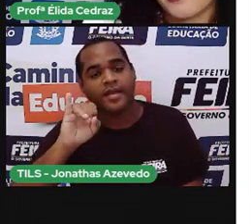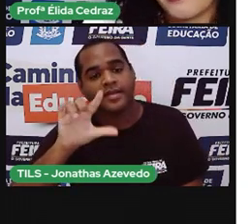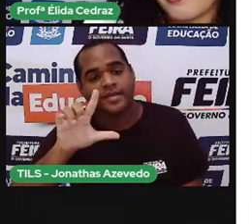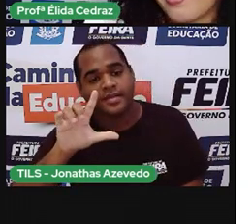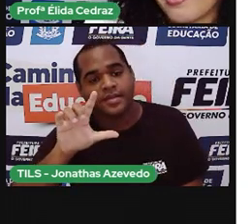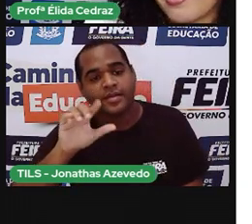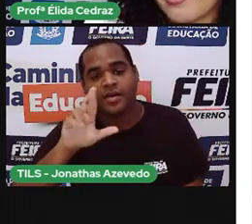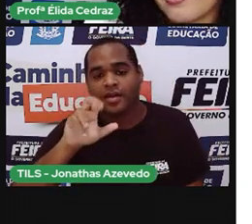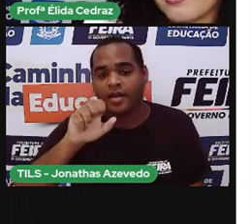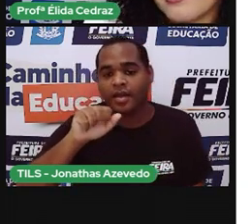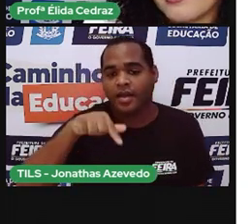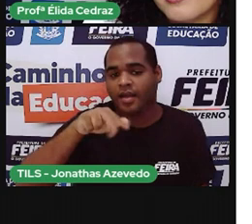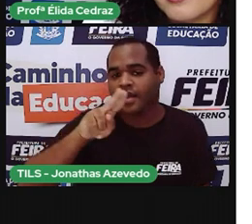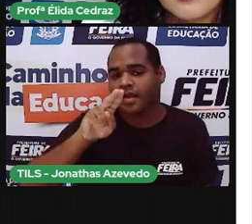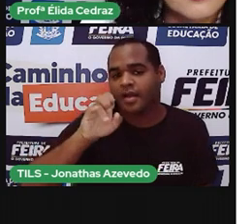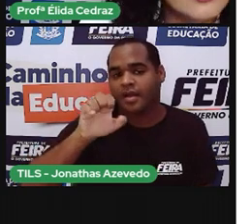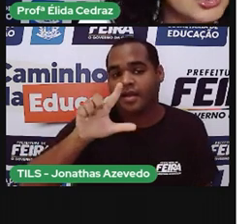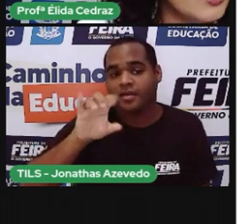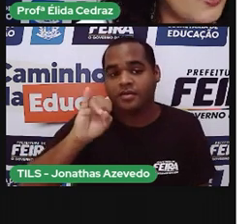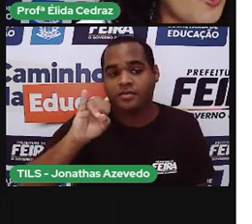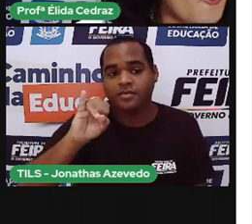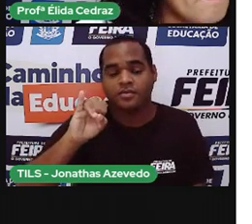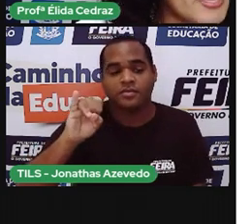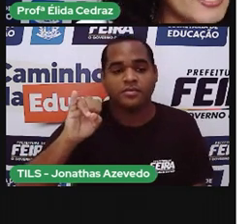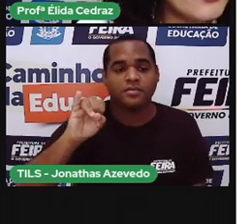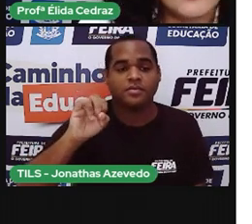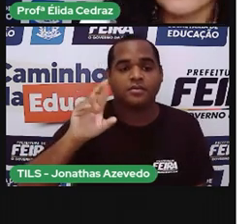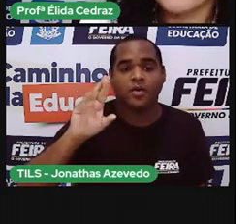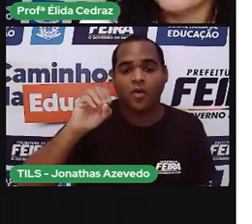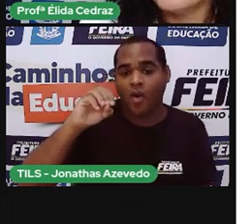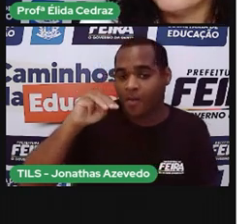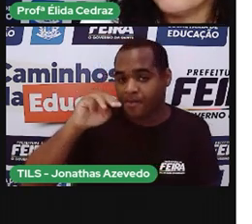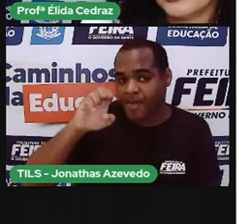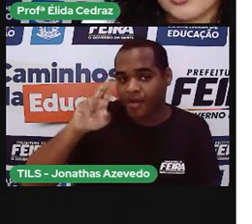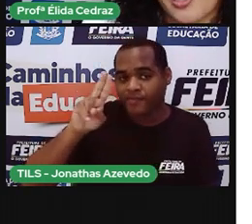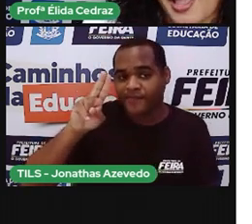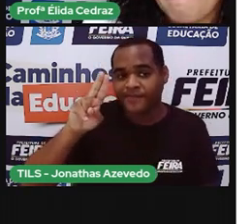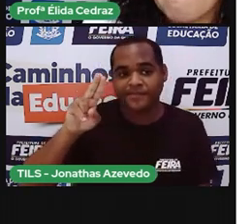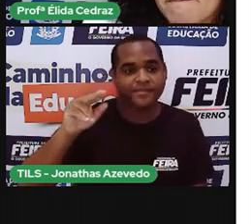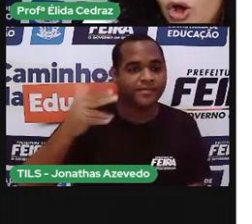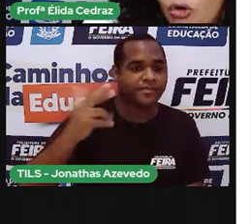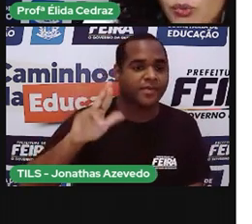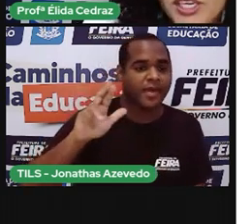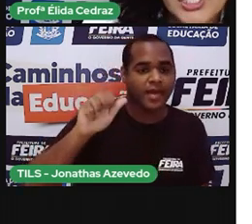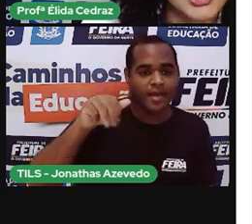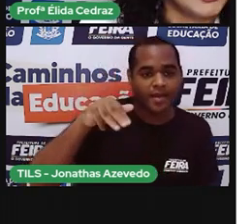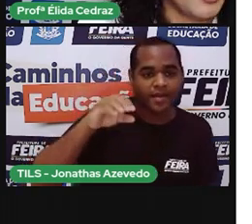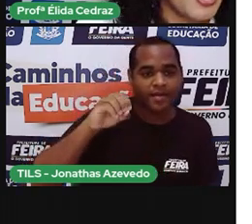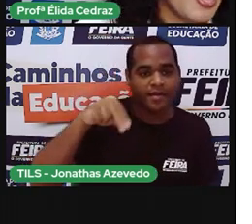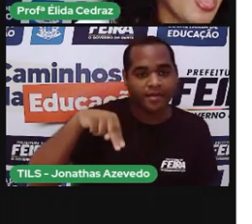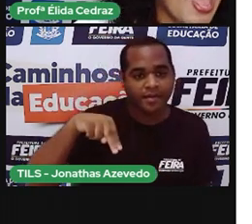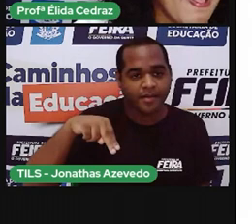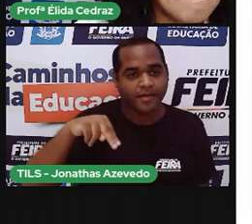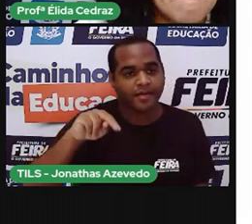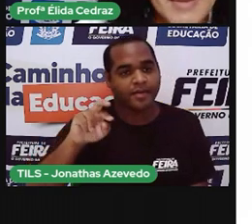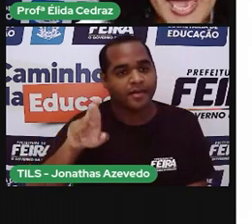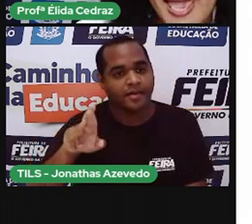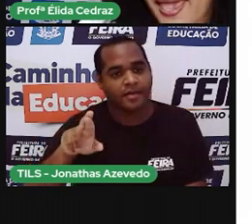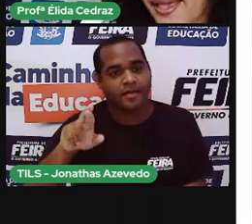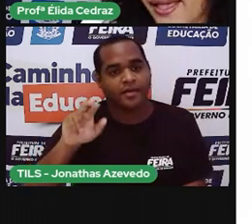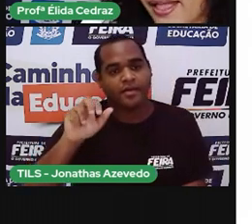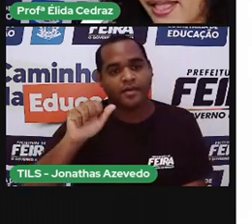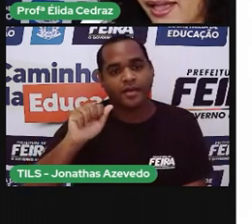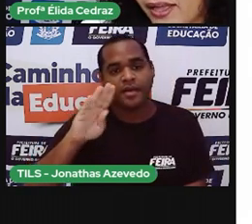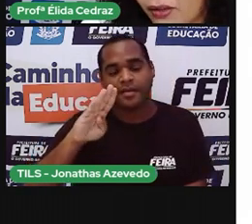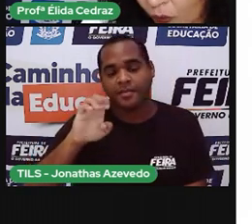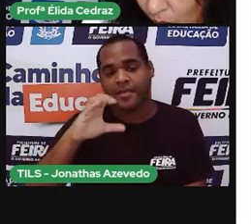de Raquel, de Romeu, de Ramon e de